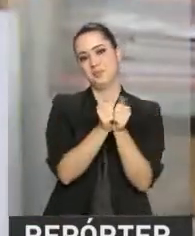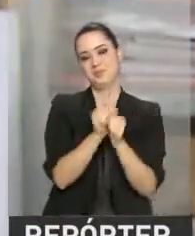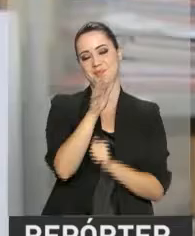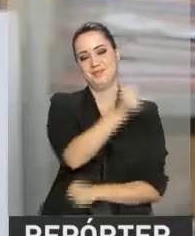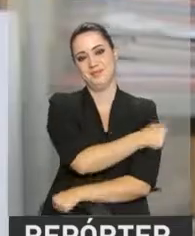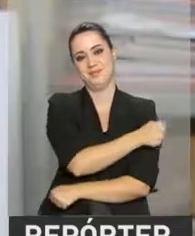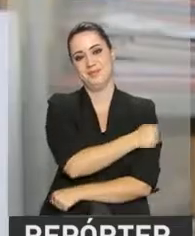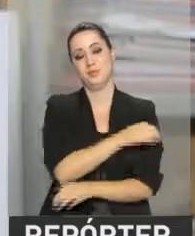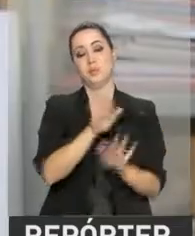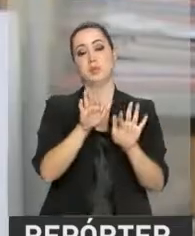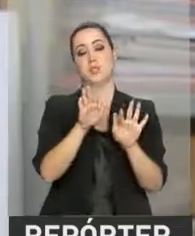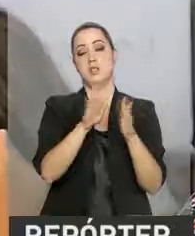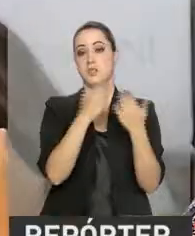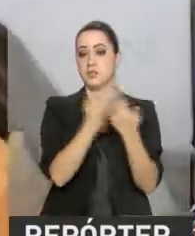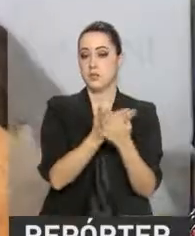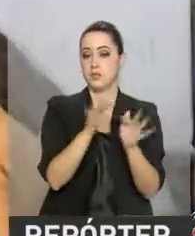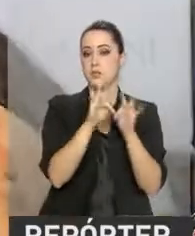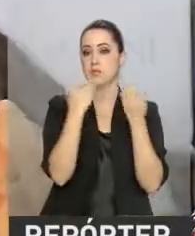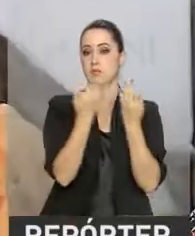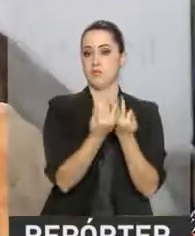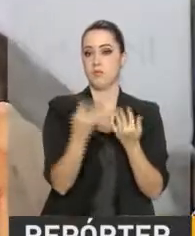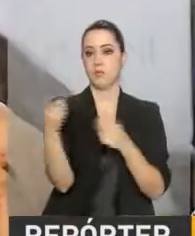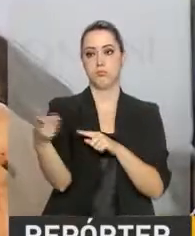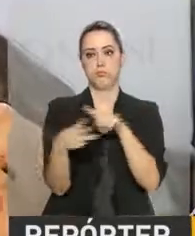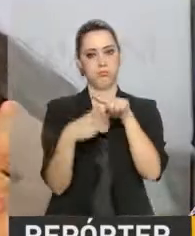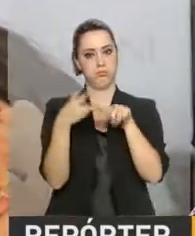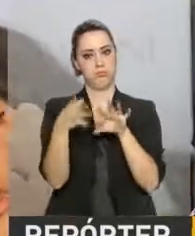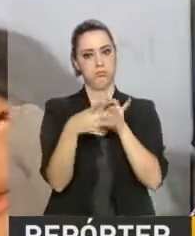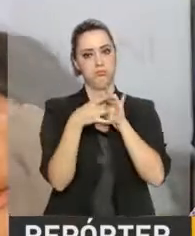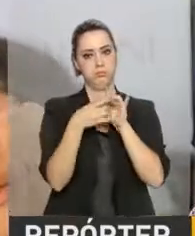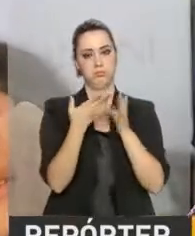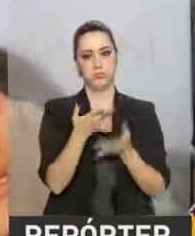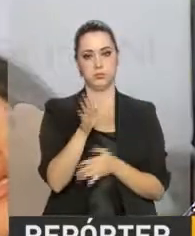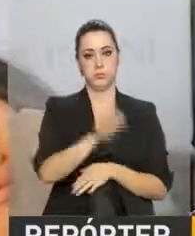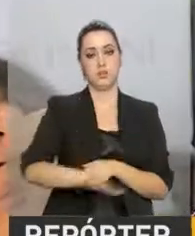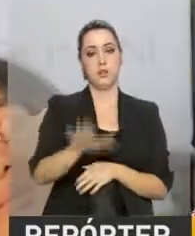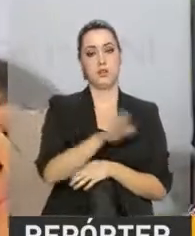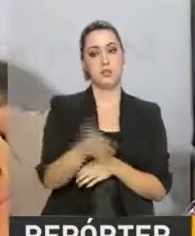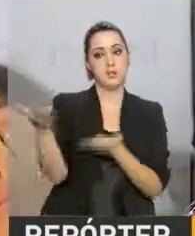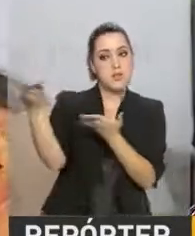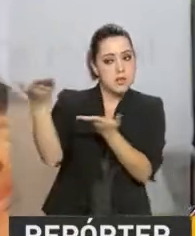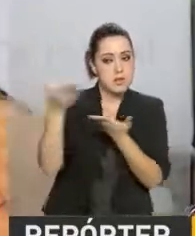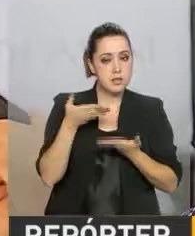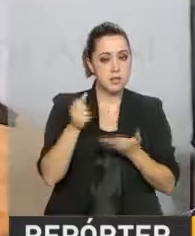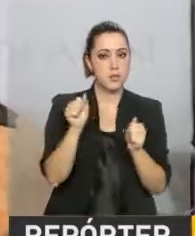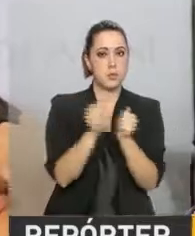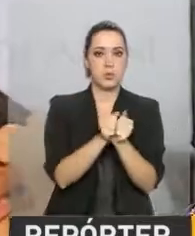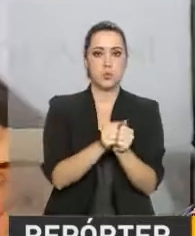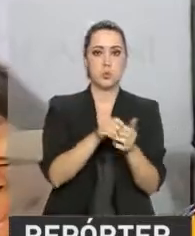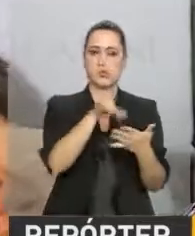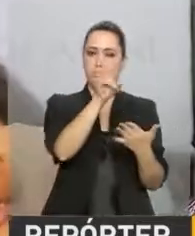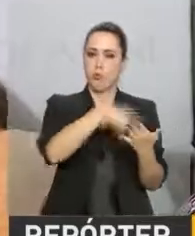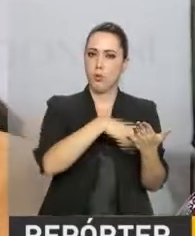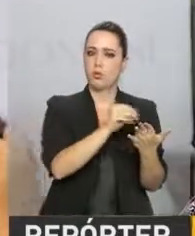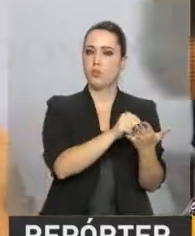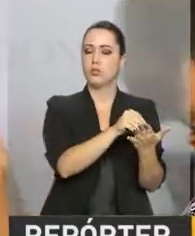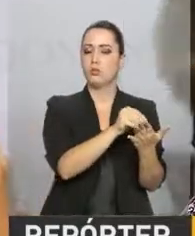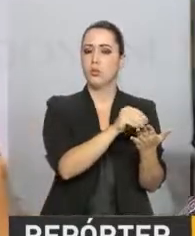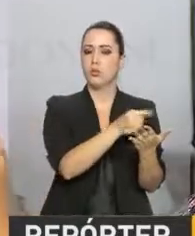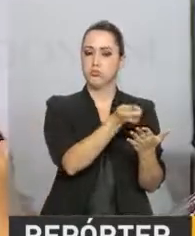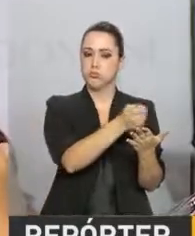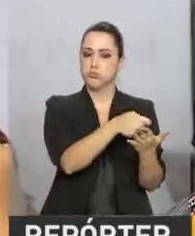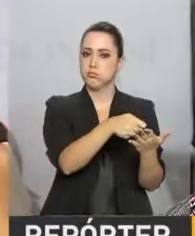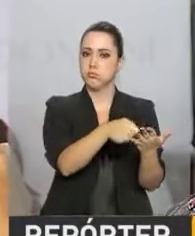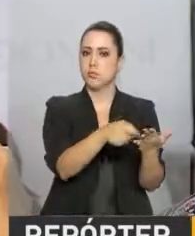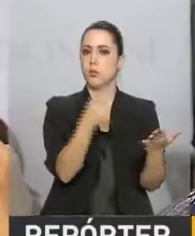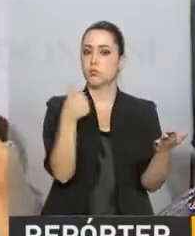escola e família quando as crianças recebem o livro elas recebem junto um termo de compromisso esse termo de